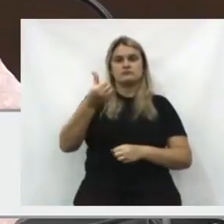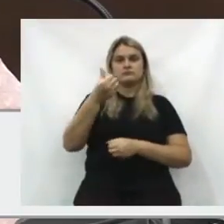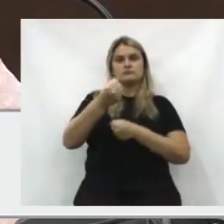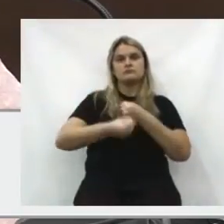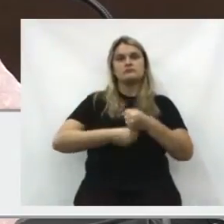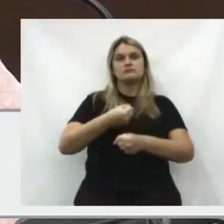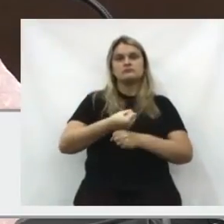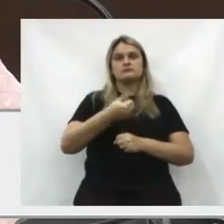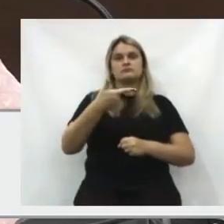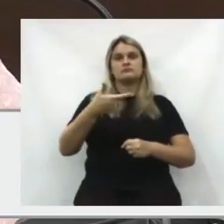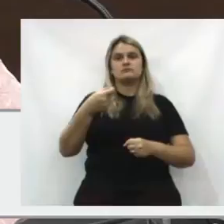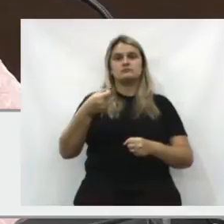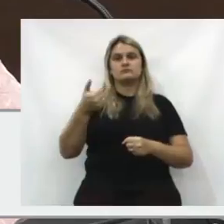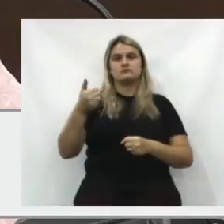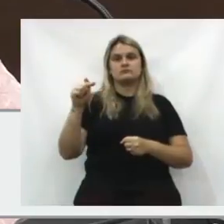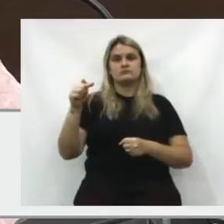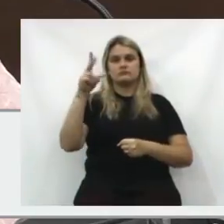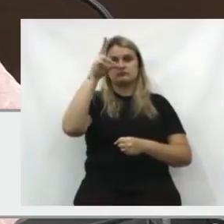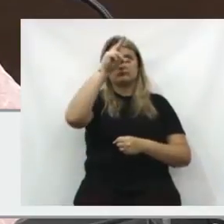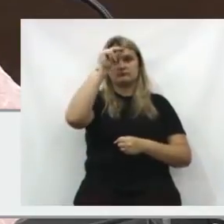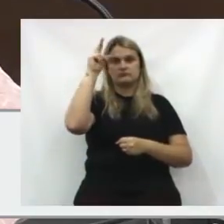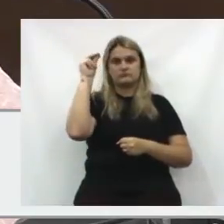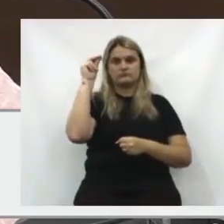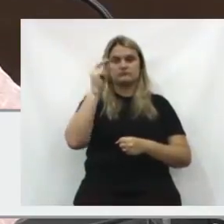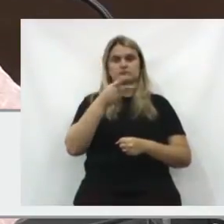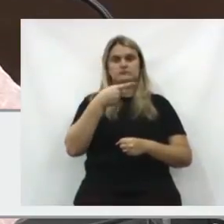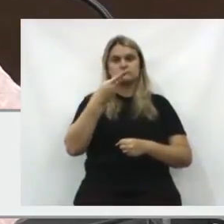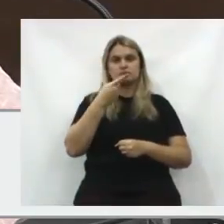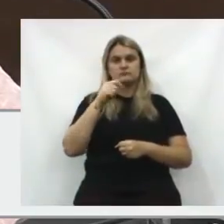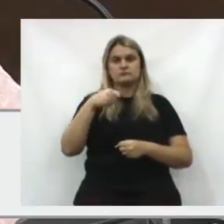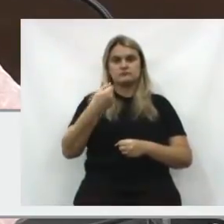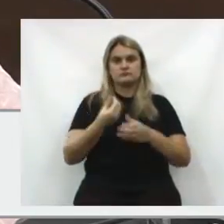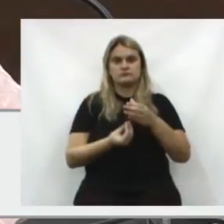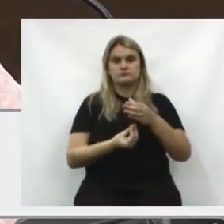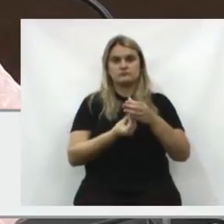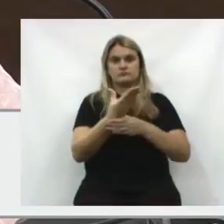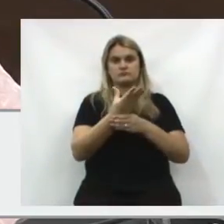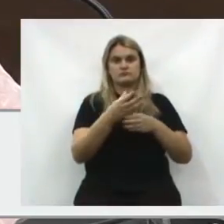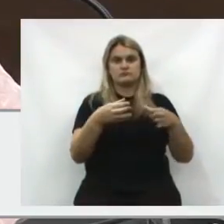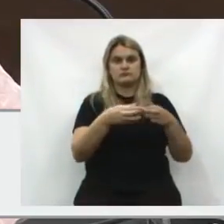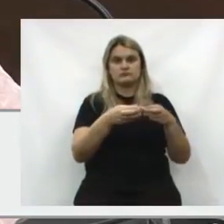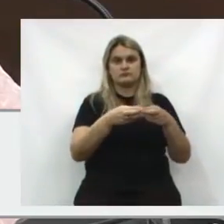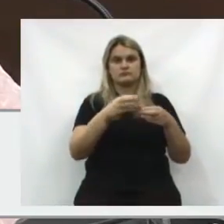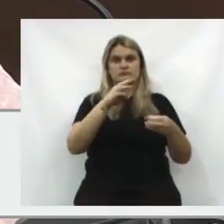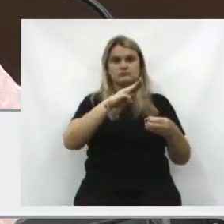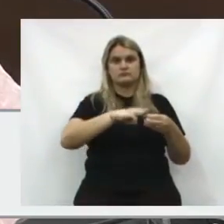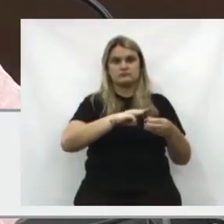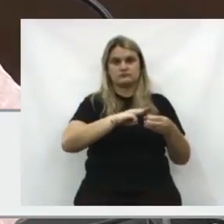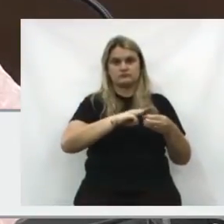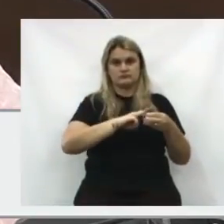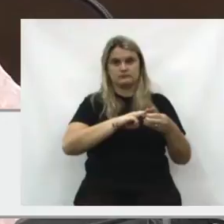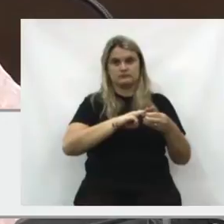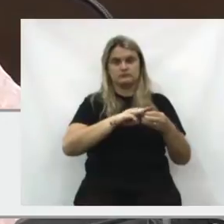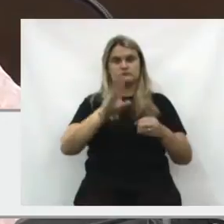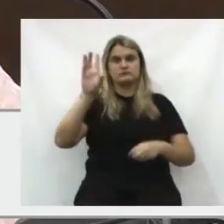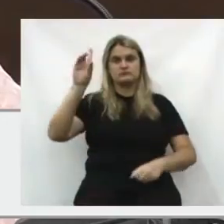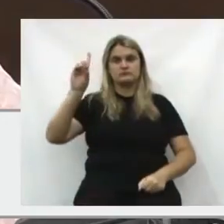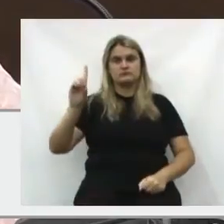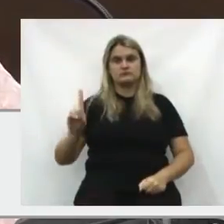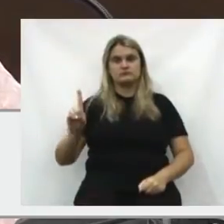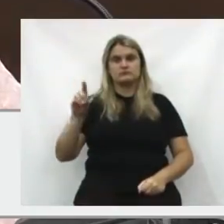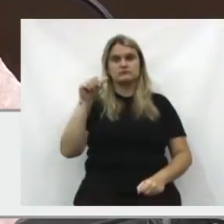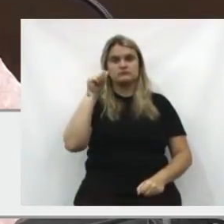Lei Ordinária número 6/2017 do Executivo. Dispõe sobre a criação do Conselho